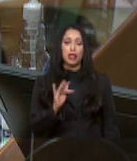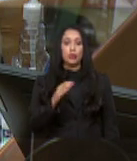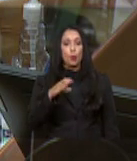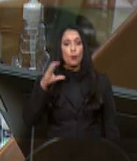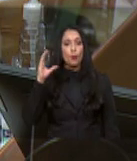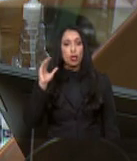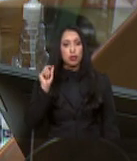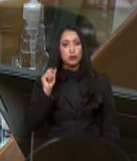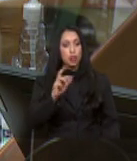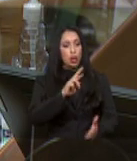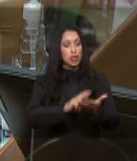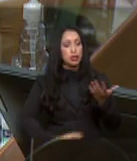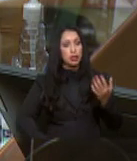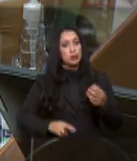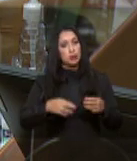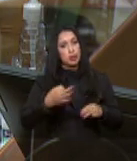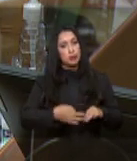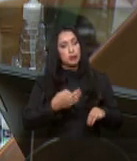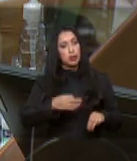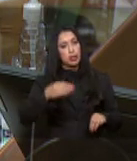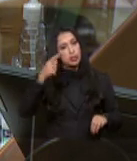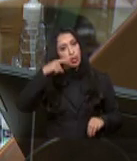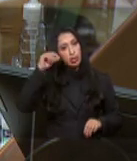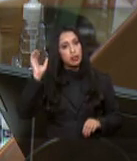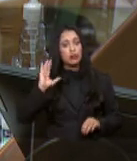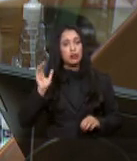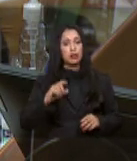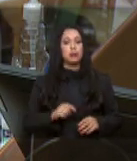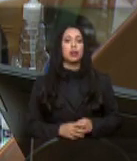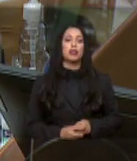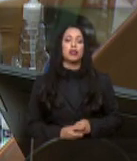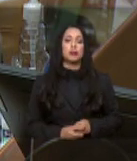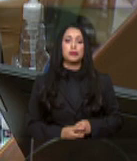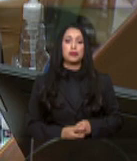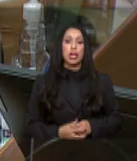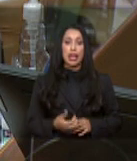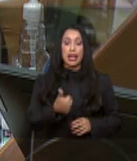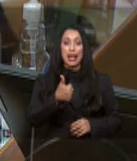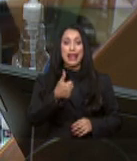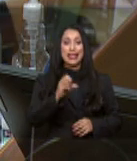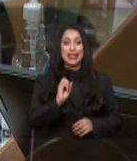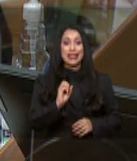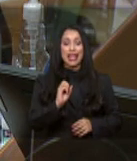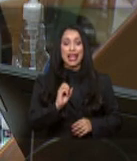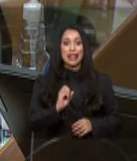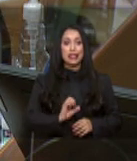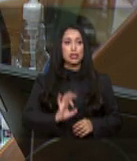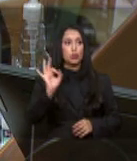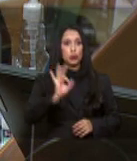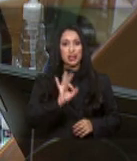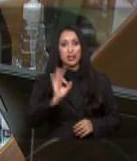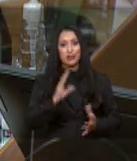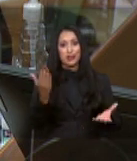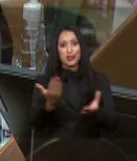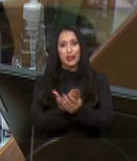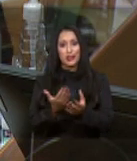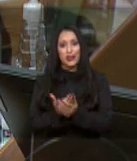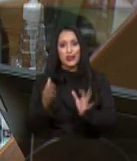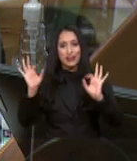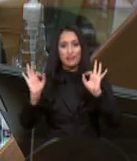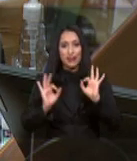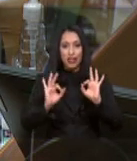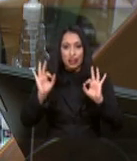Rosa Weber, cuidando de aproximadamente 10% do total de ações sobre esta